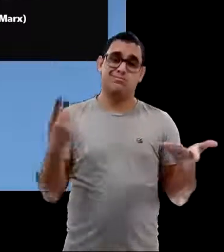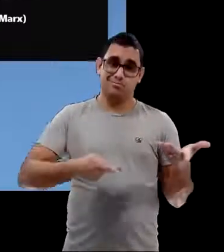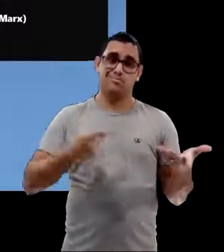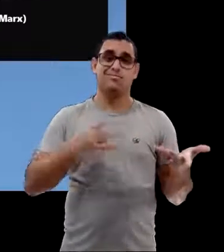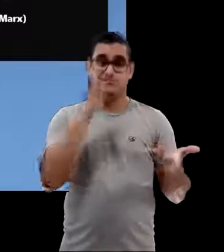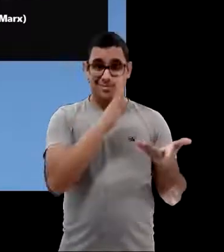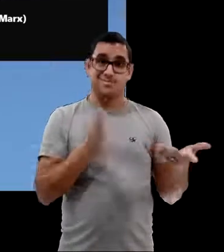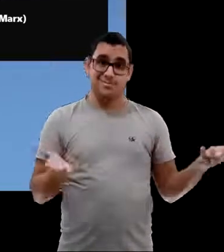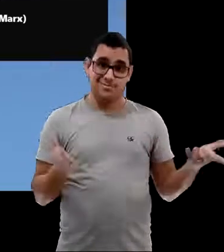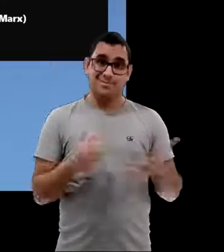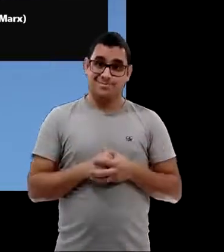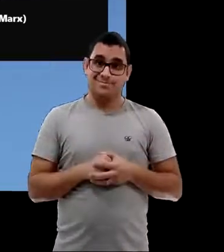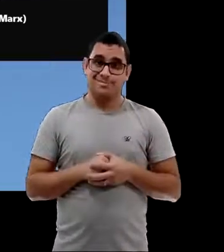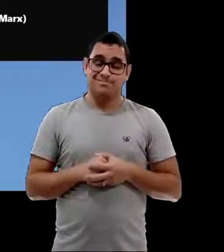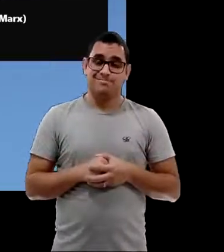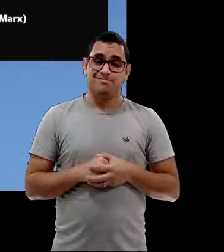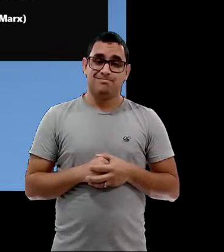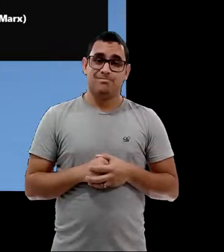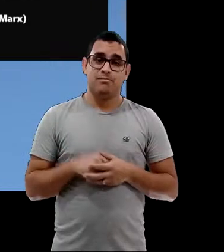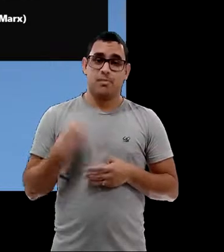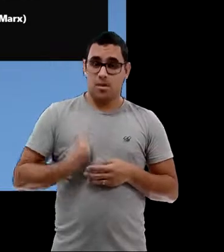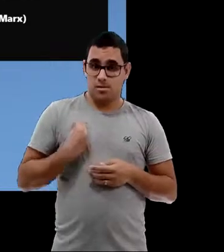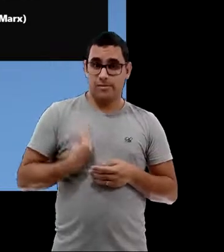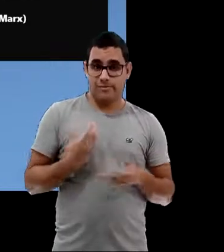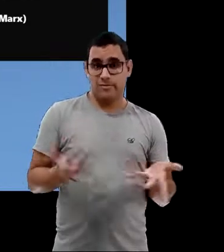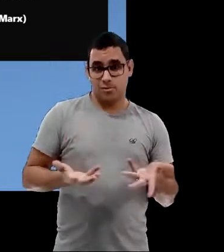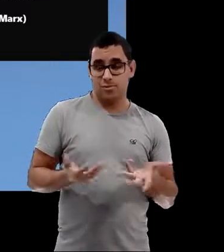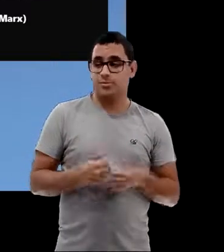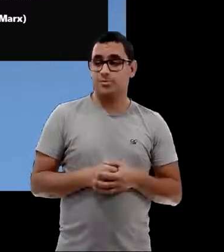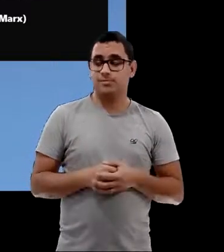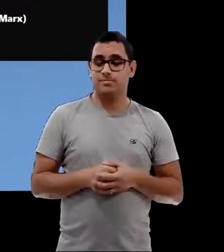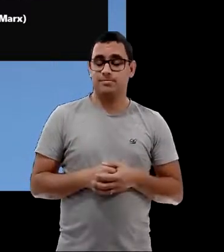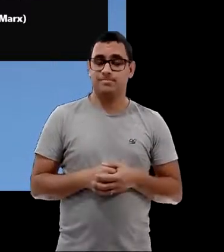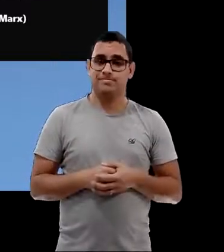e realmente vivenciamos no nosso dia a dia.